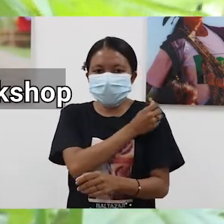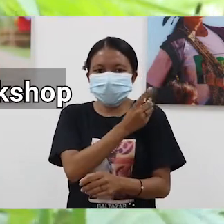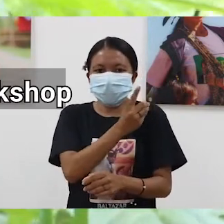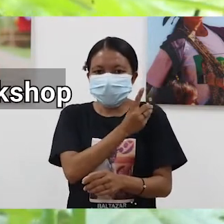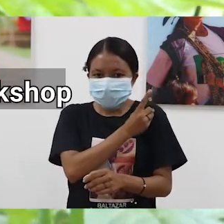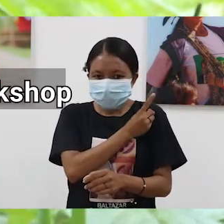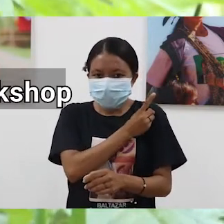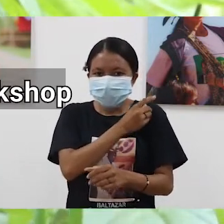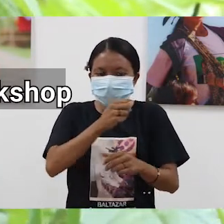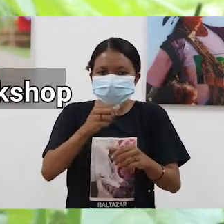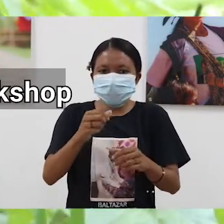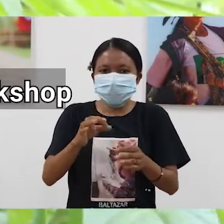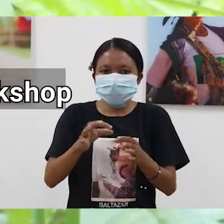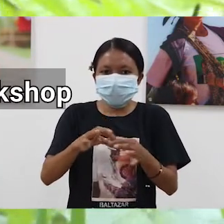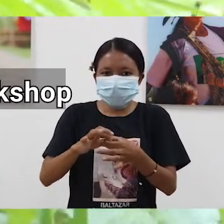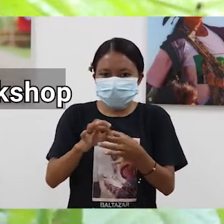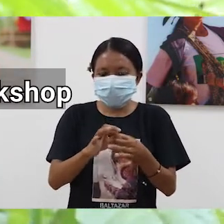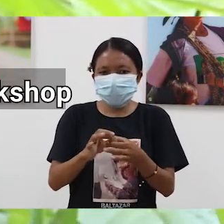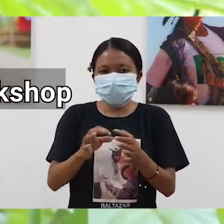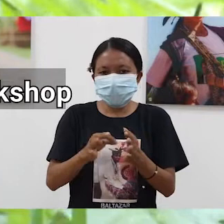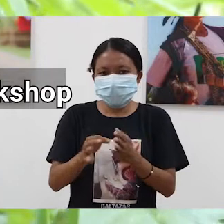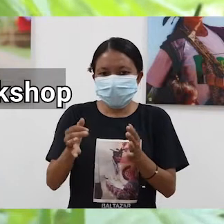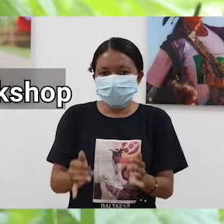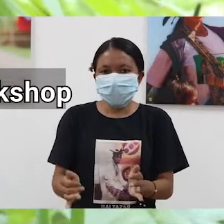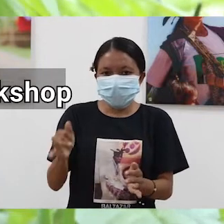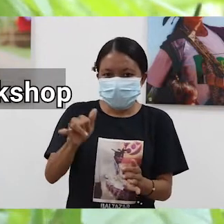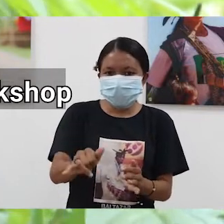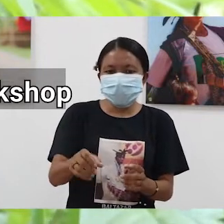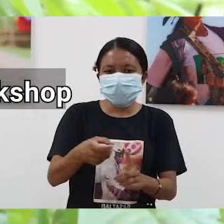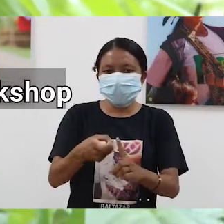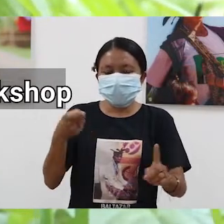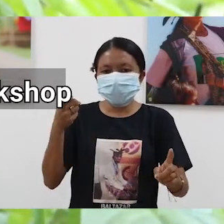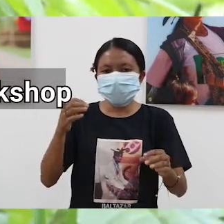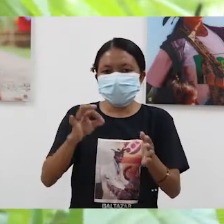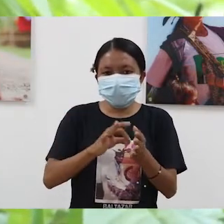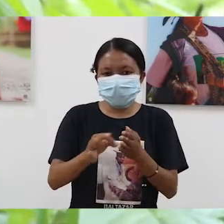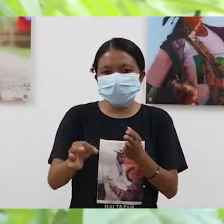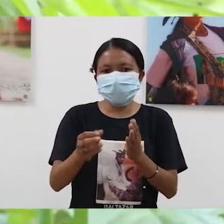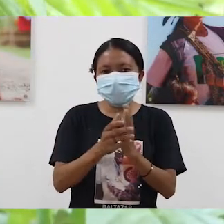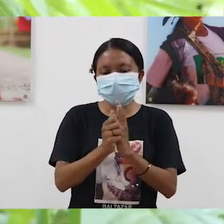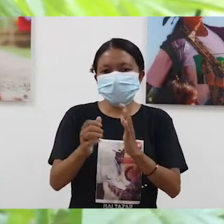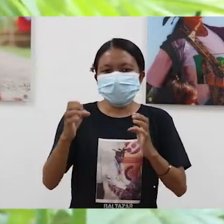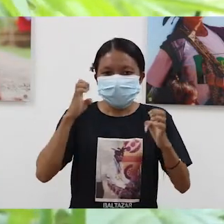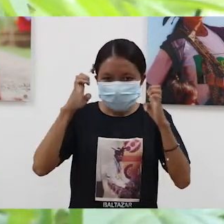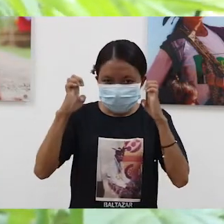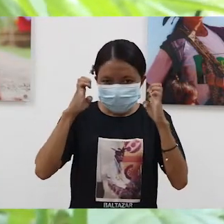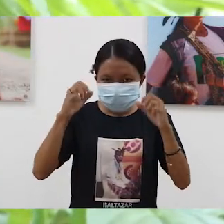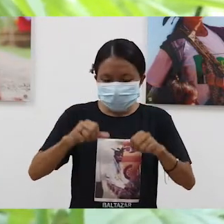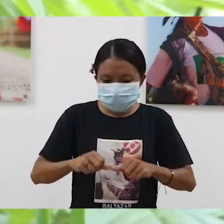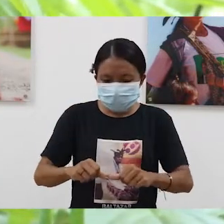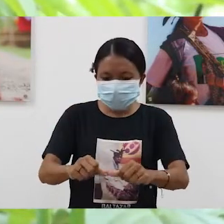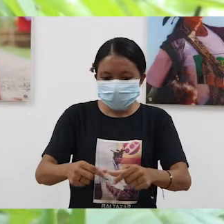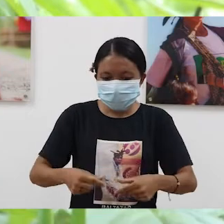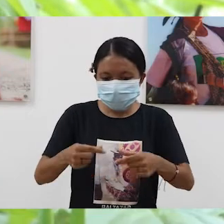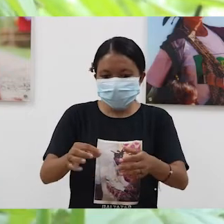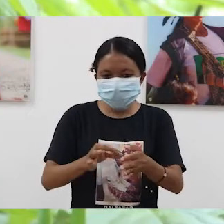Deficiência Timor-Leste, onde membro formador sira, usi formação Life Skill Based Education, continua for formação